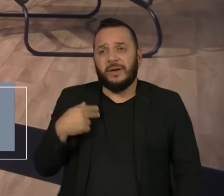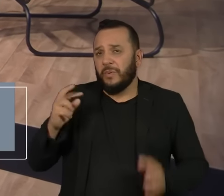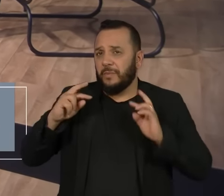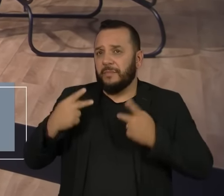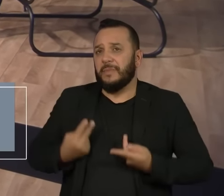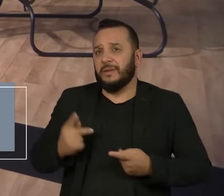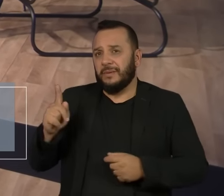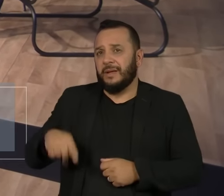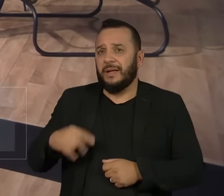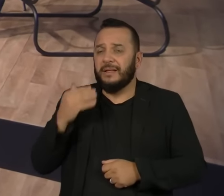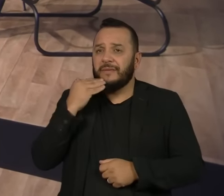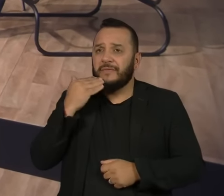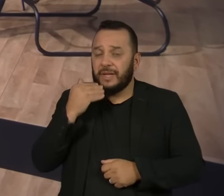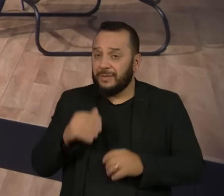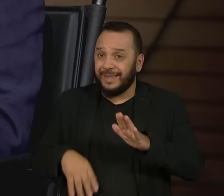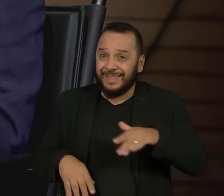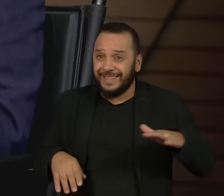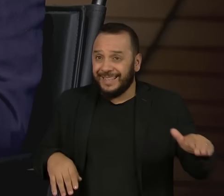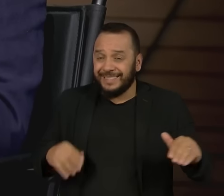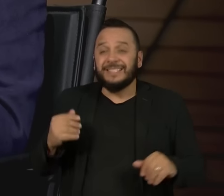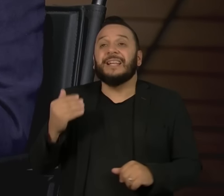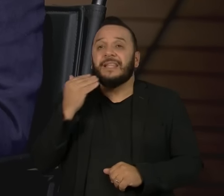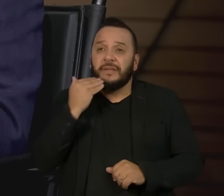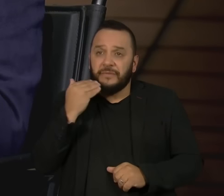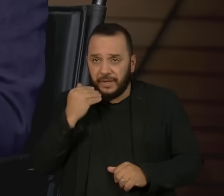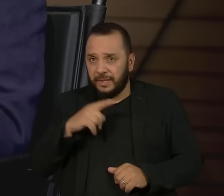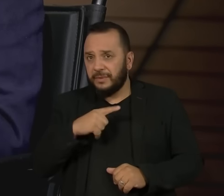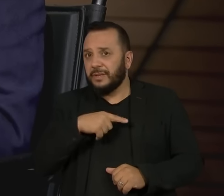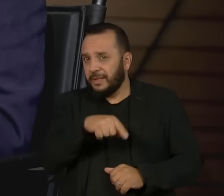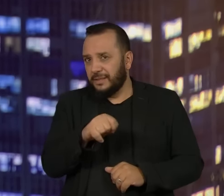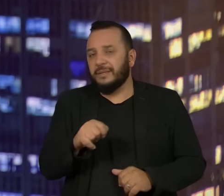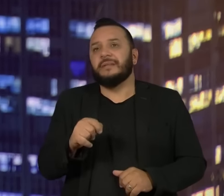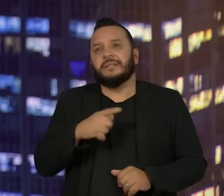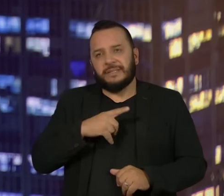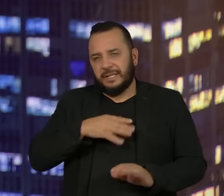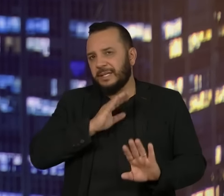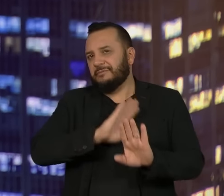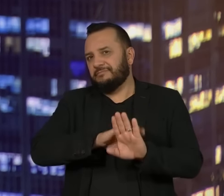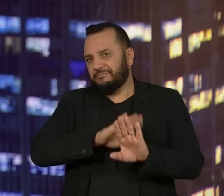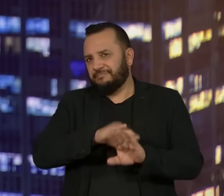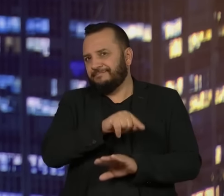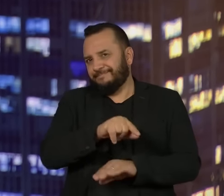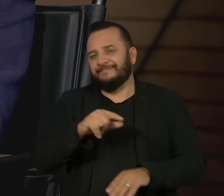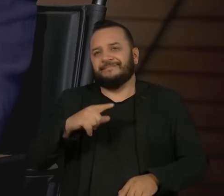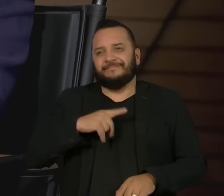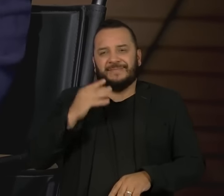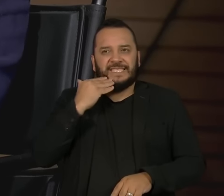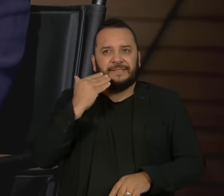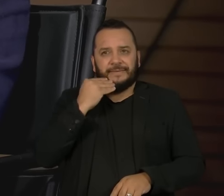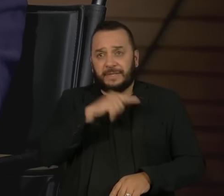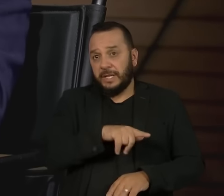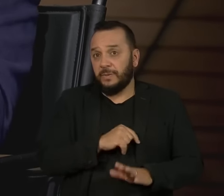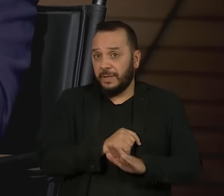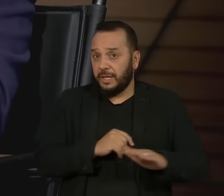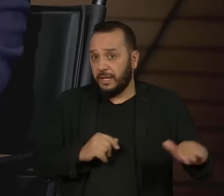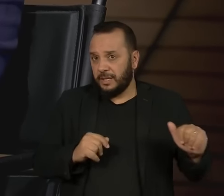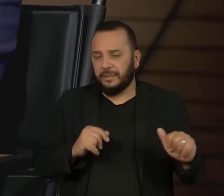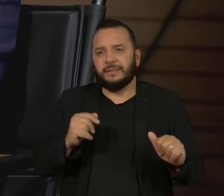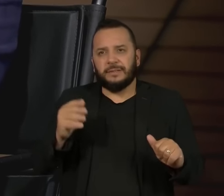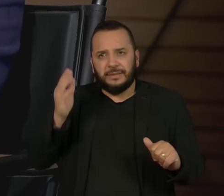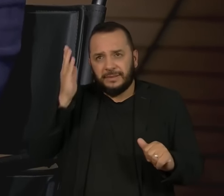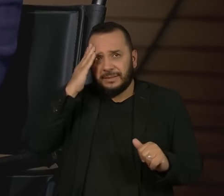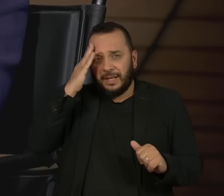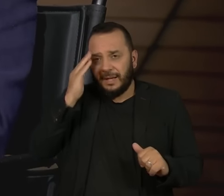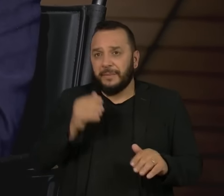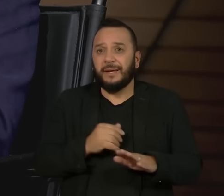A criança não é perfeita. A criança tem sombras também. Então, a criança, a infância, que significa aquele que não